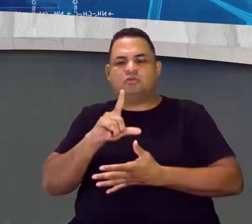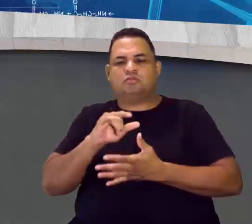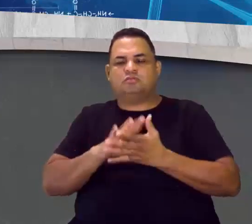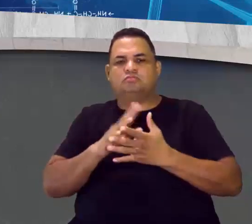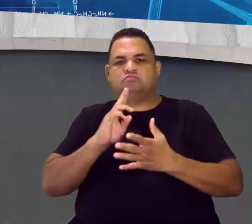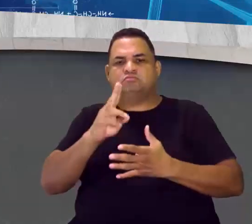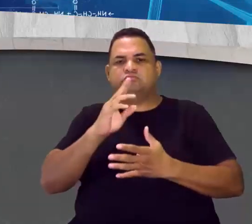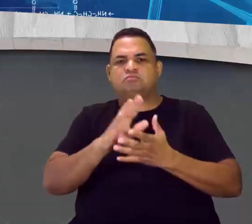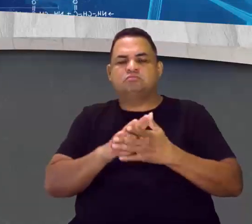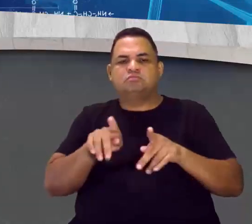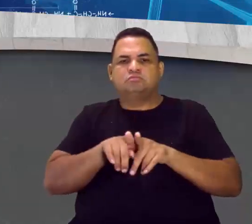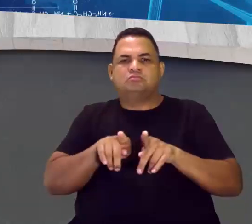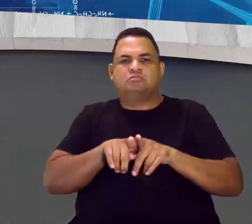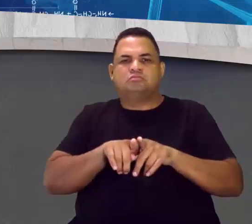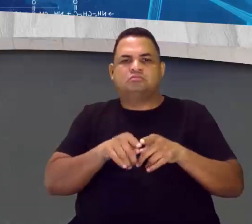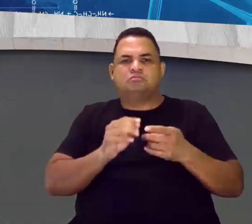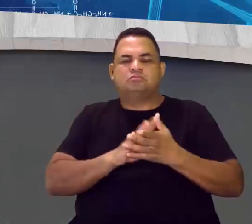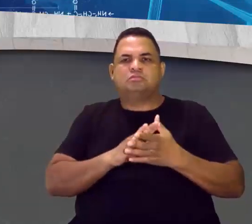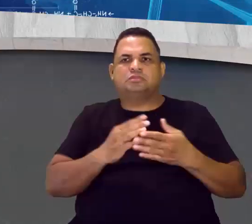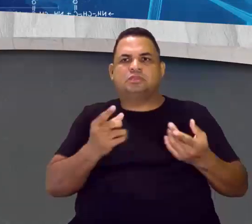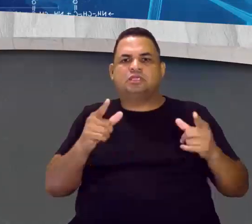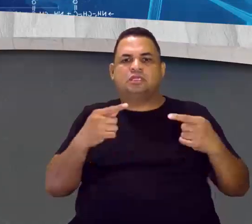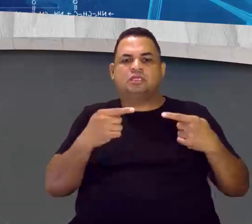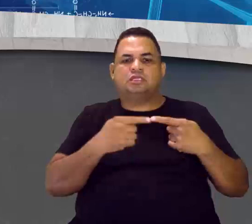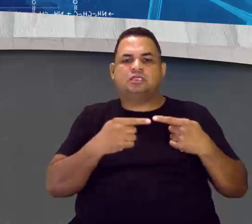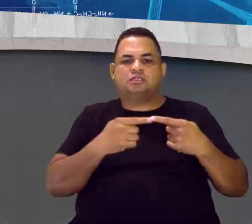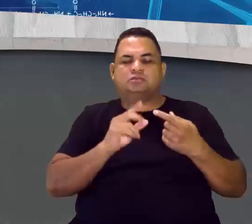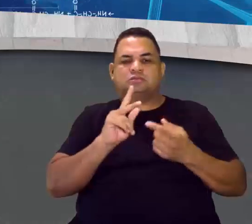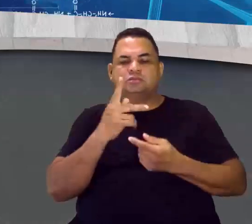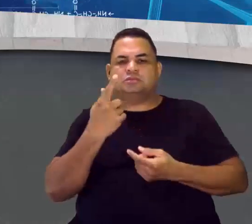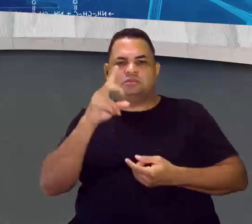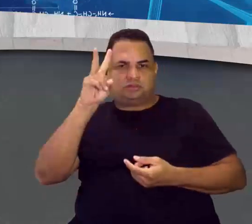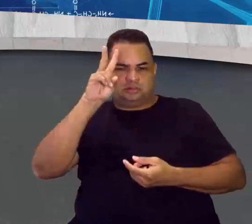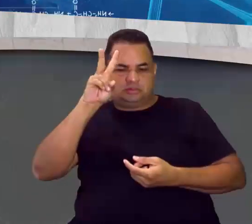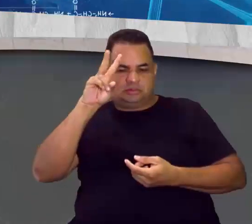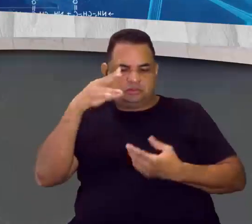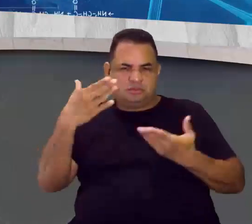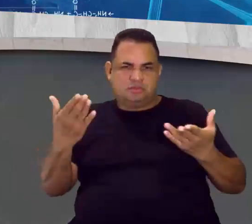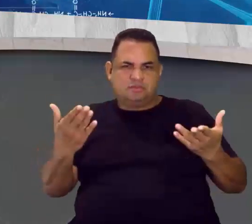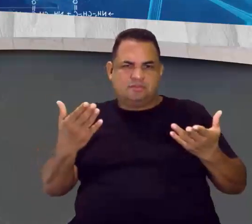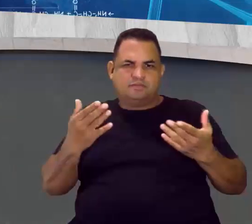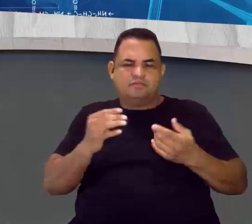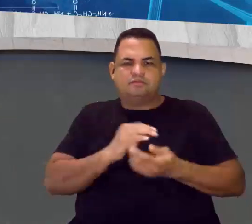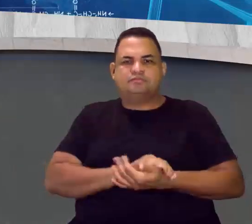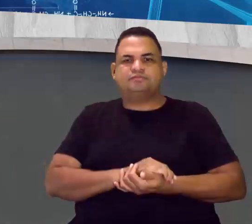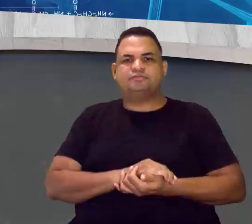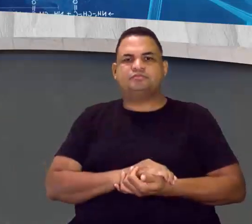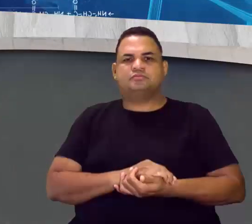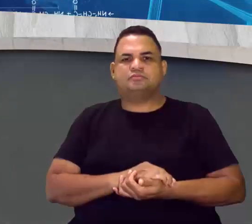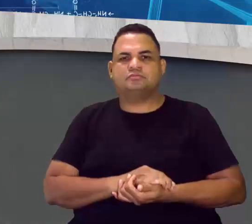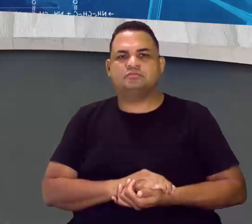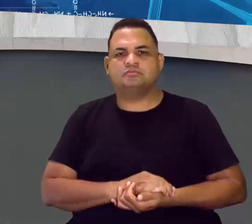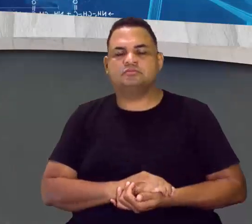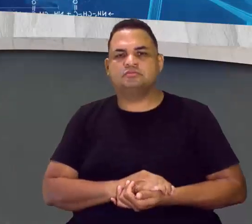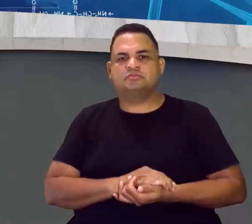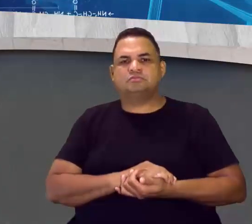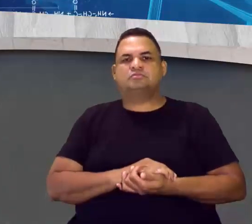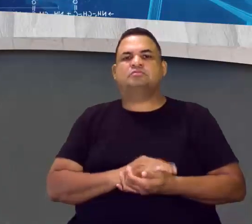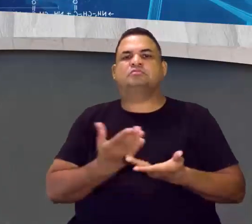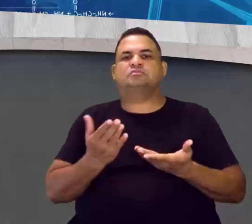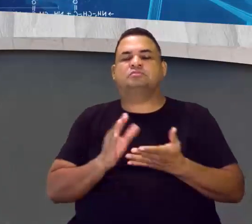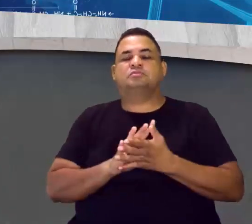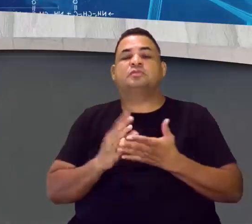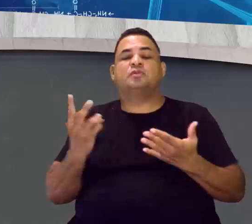pode ter a força de ligação de hidrogênio. Lembrando que a ligação de hidrogênio, o ponto de hidrogênio